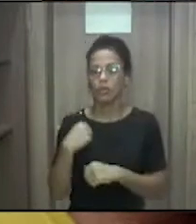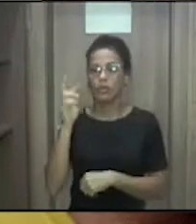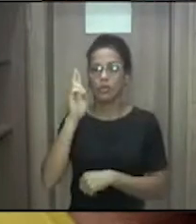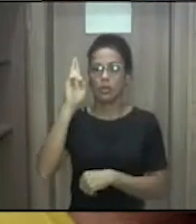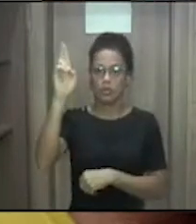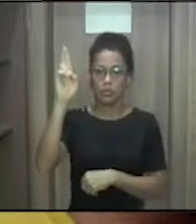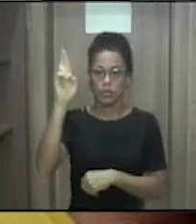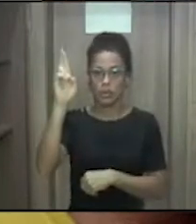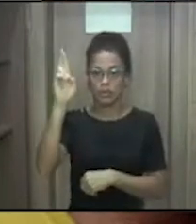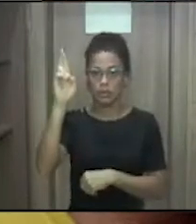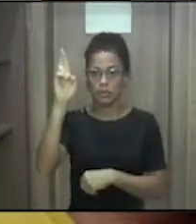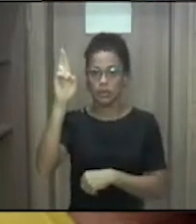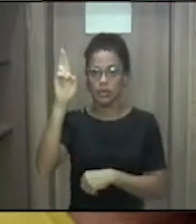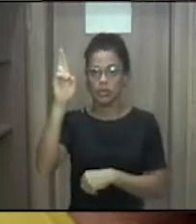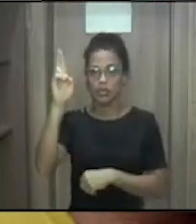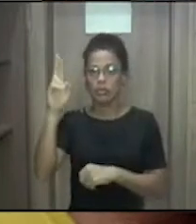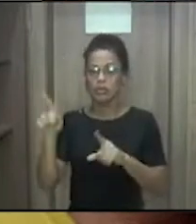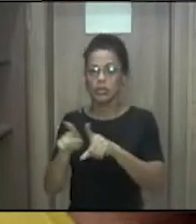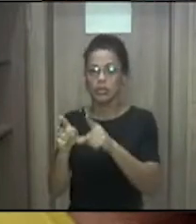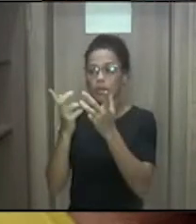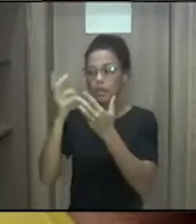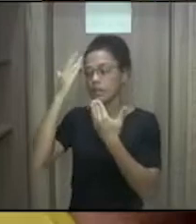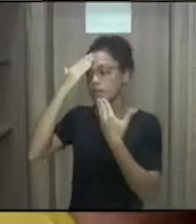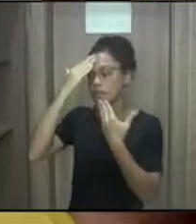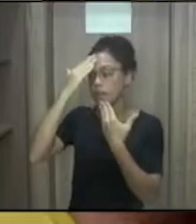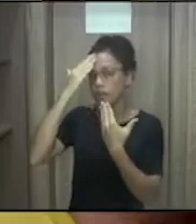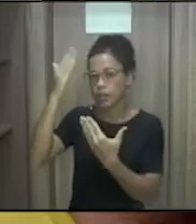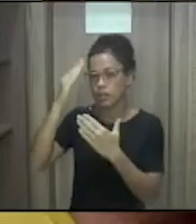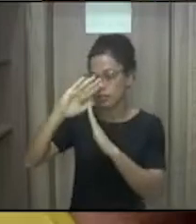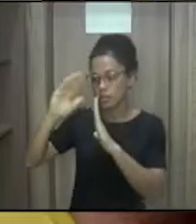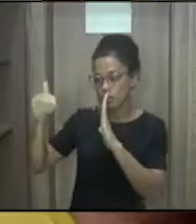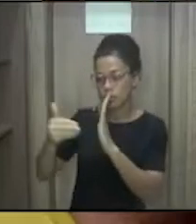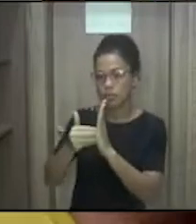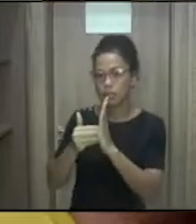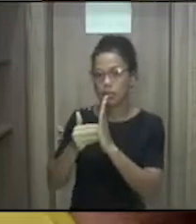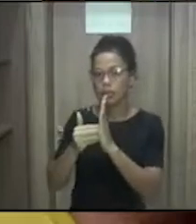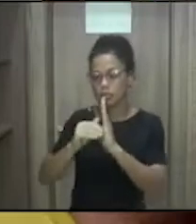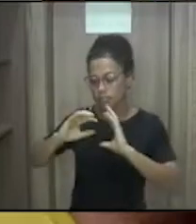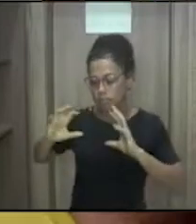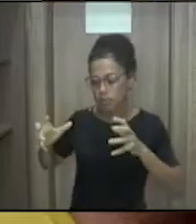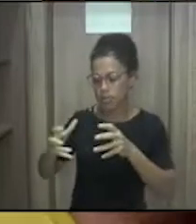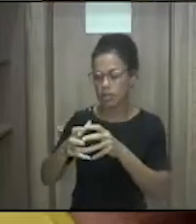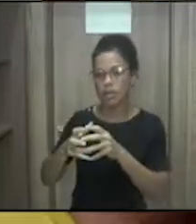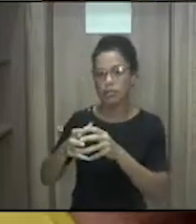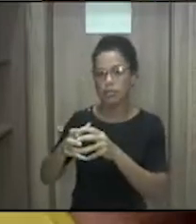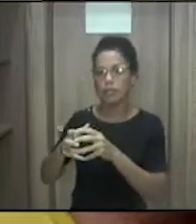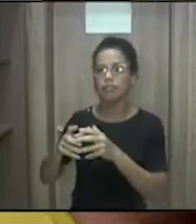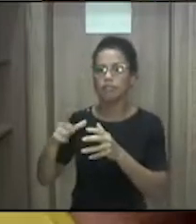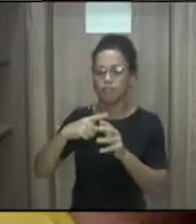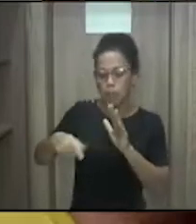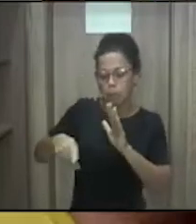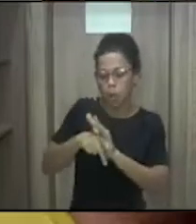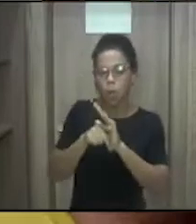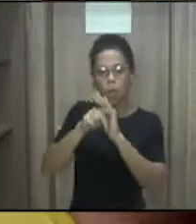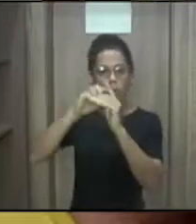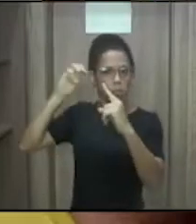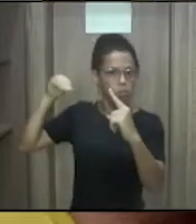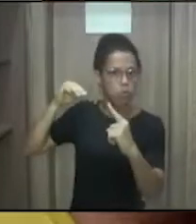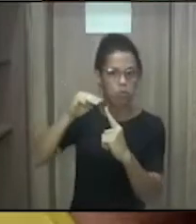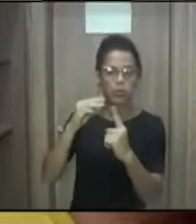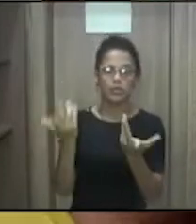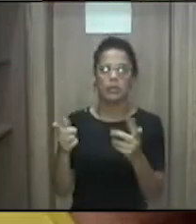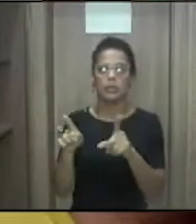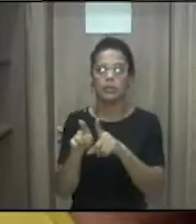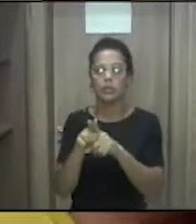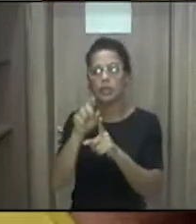Meta 2 e queria agradecer a toda a equipe que fez parte dessa meta. Temos aqui Silvio Silveira, um dos grandes colaboradores,